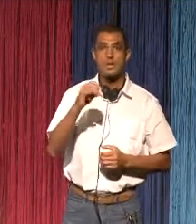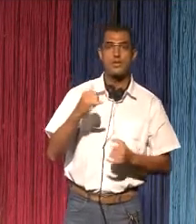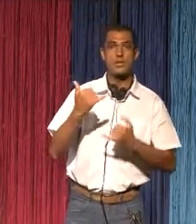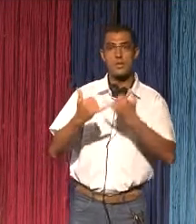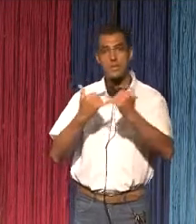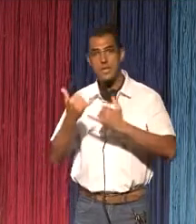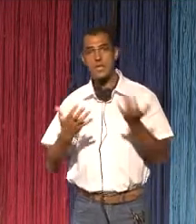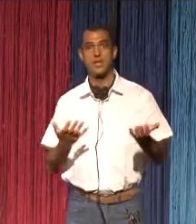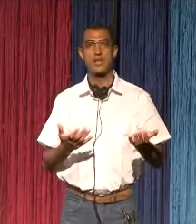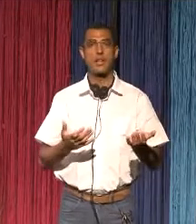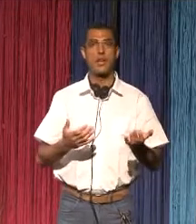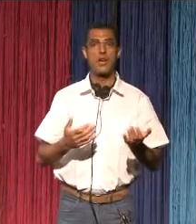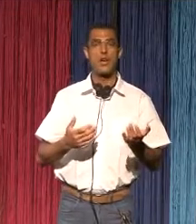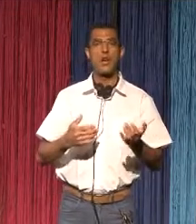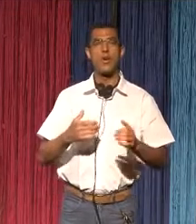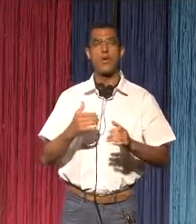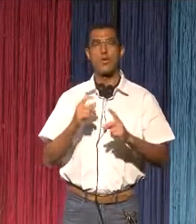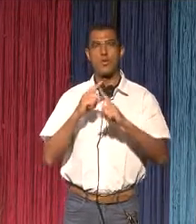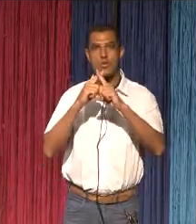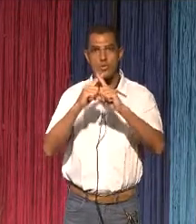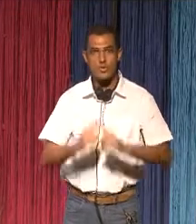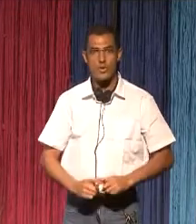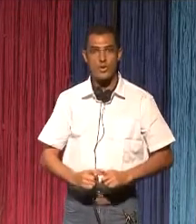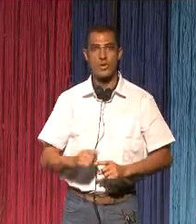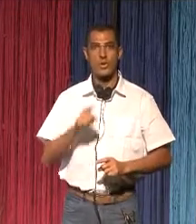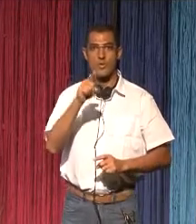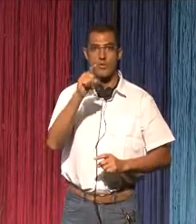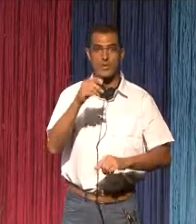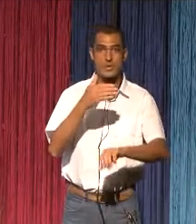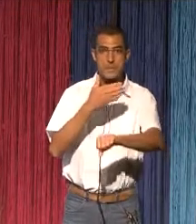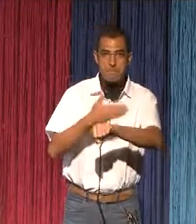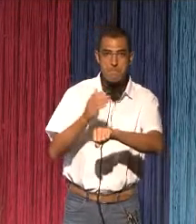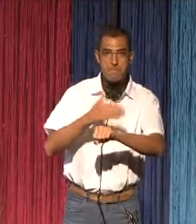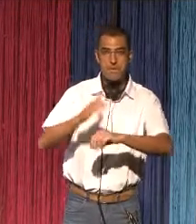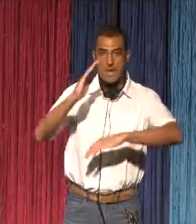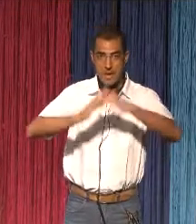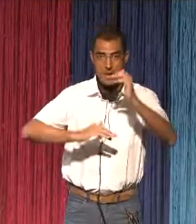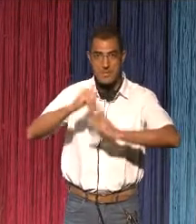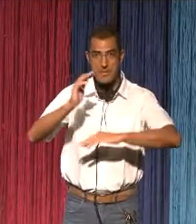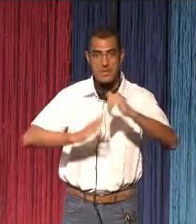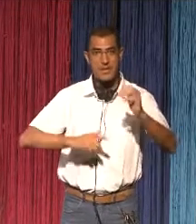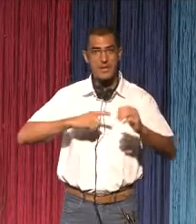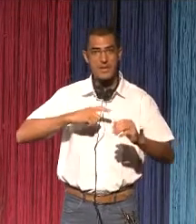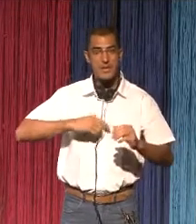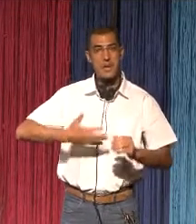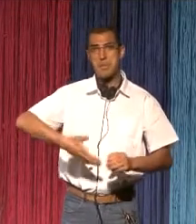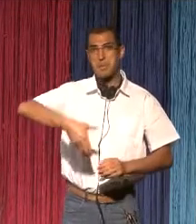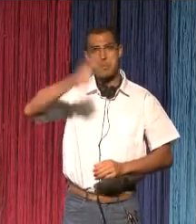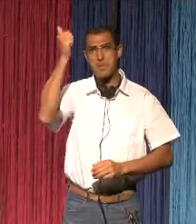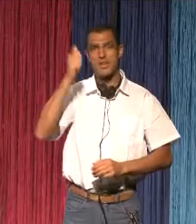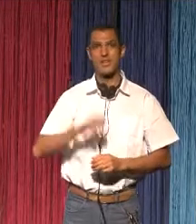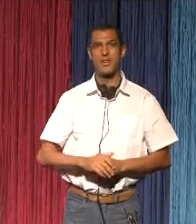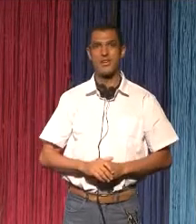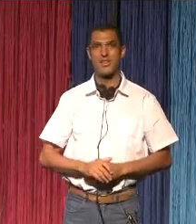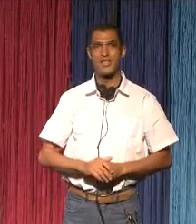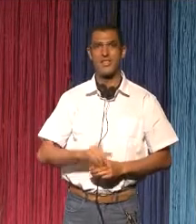dança bem. Hoje nós vimos, por exemplo, né, o lindo que foi a gente ver crianças,